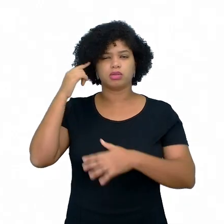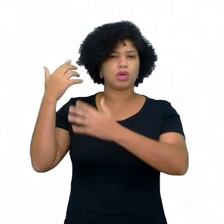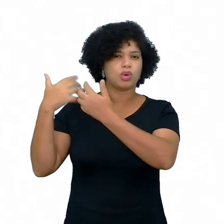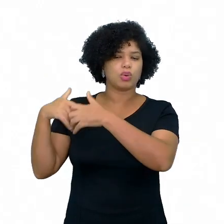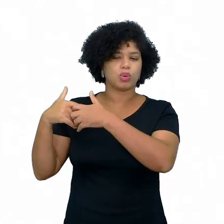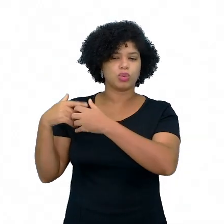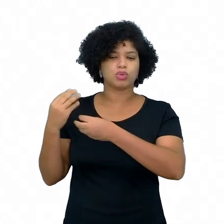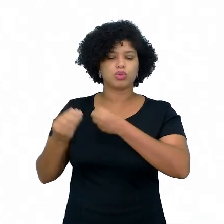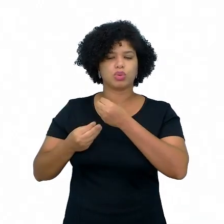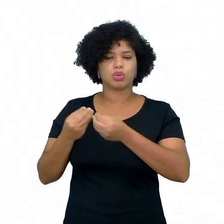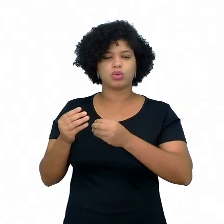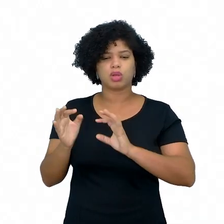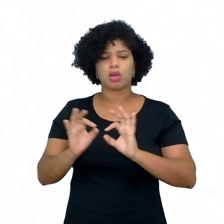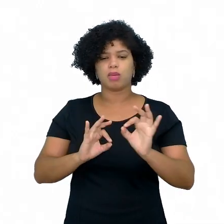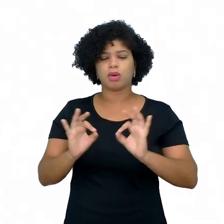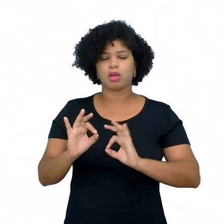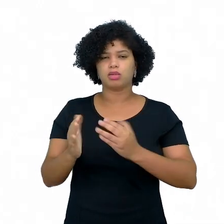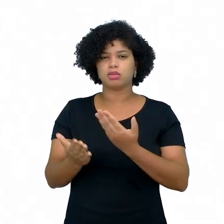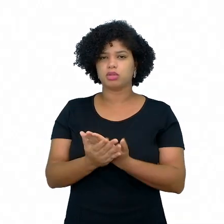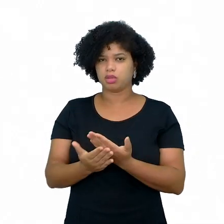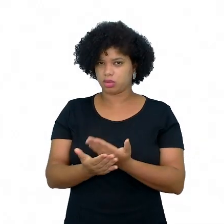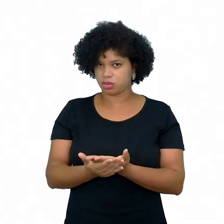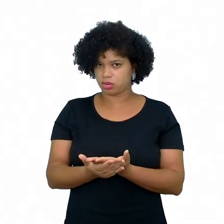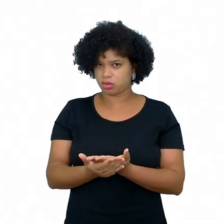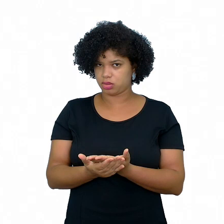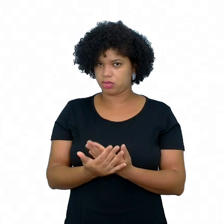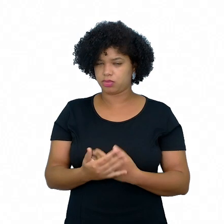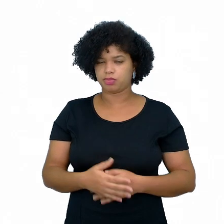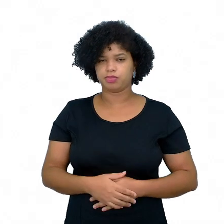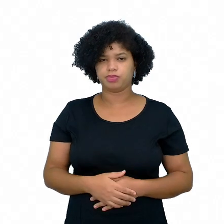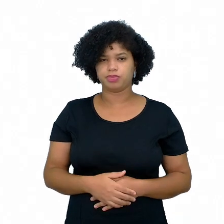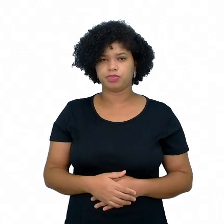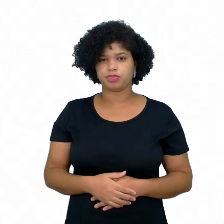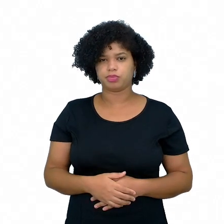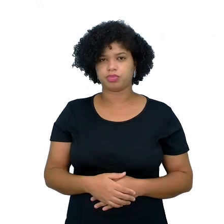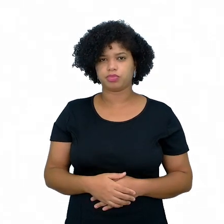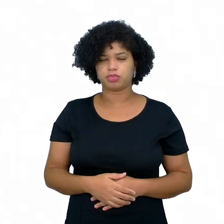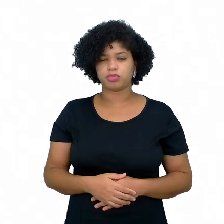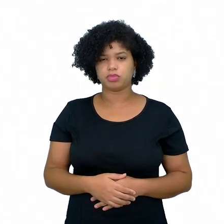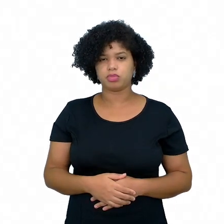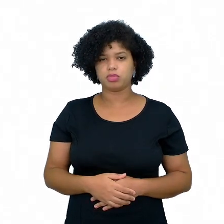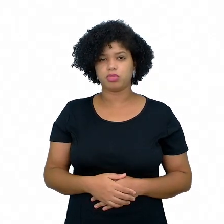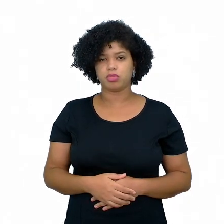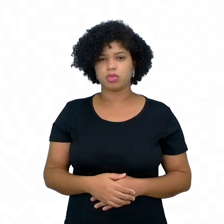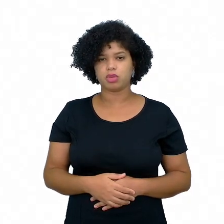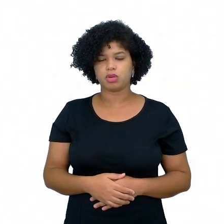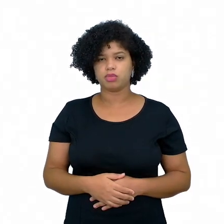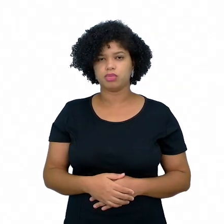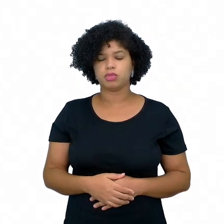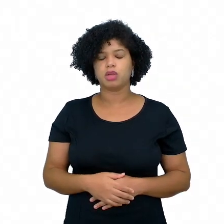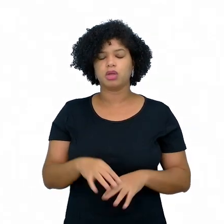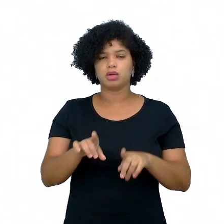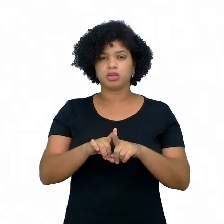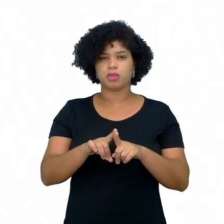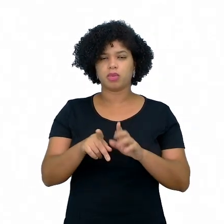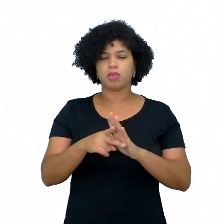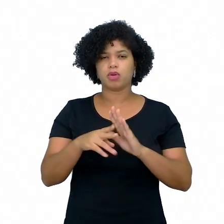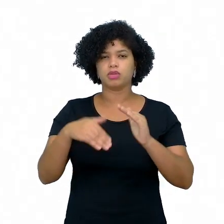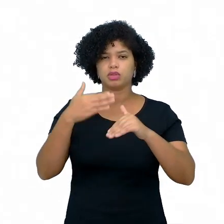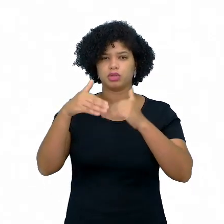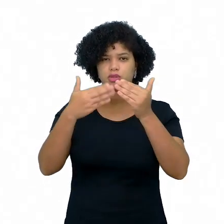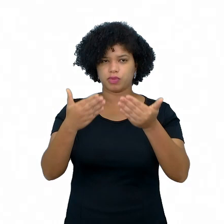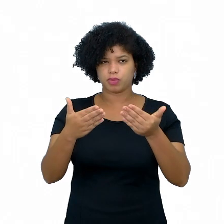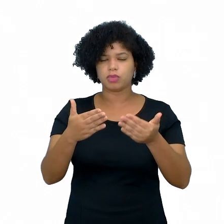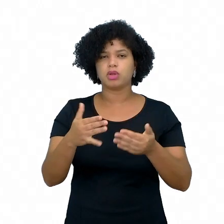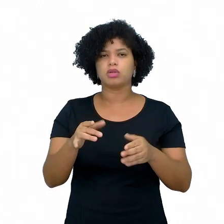está sendo o planejamento das nossas aulas, como está sendo até mesmo o